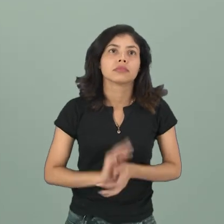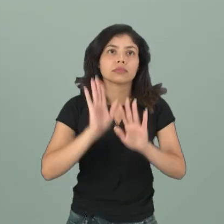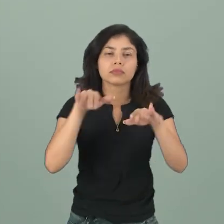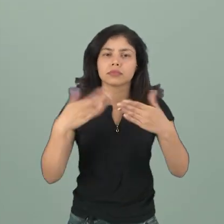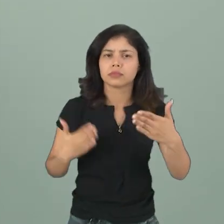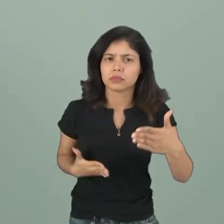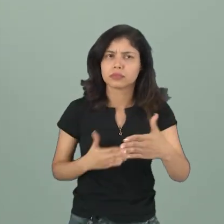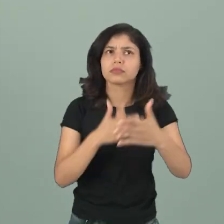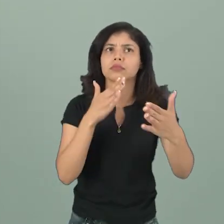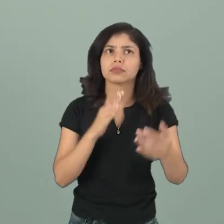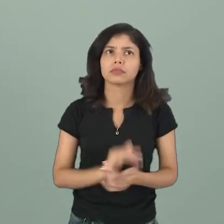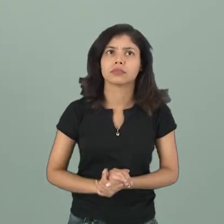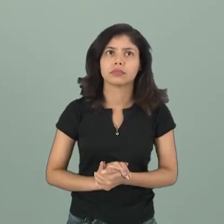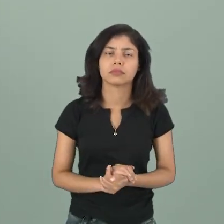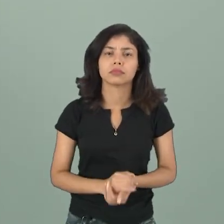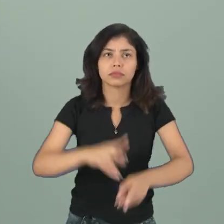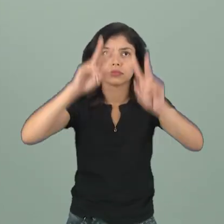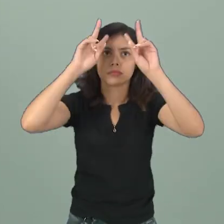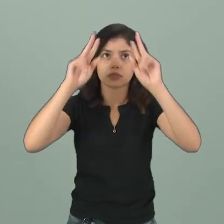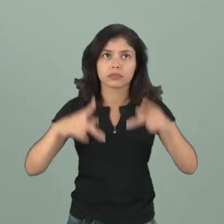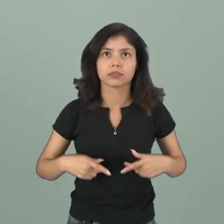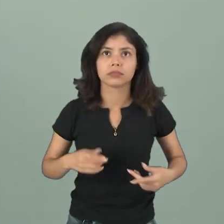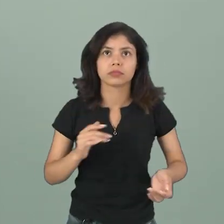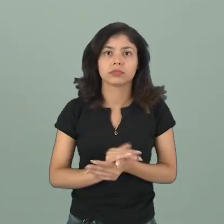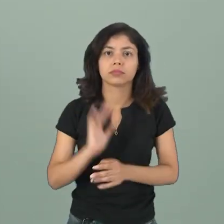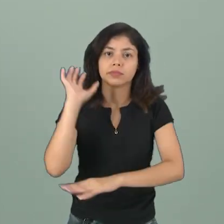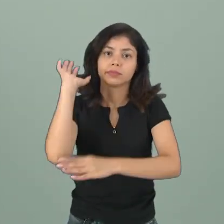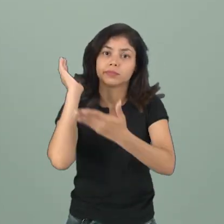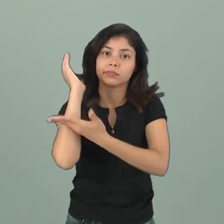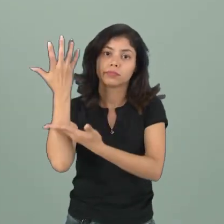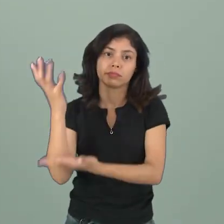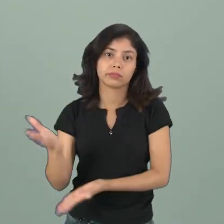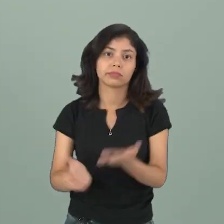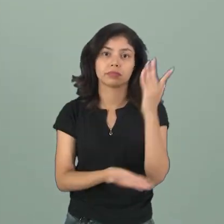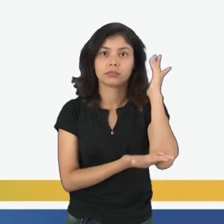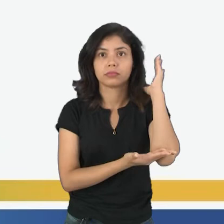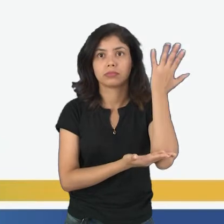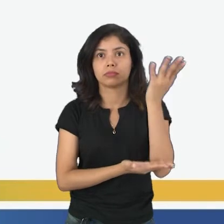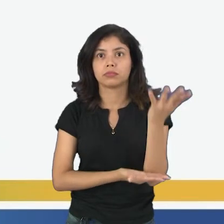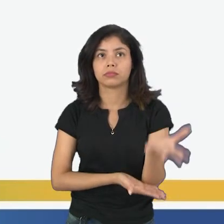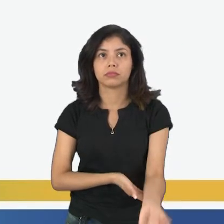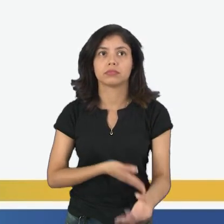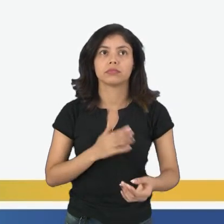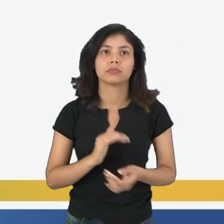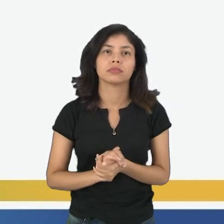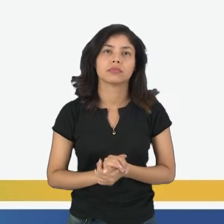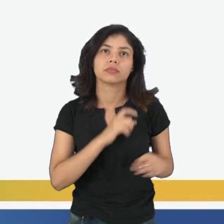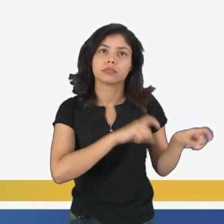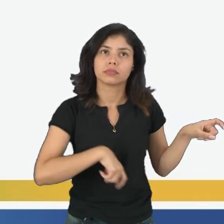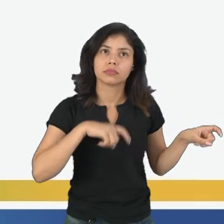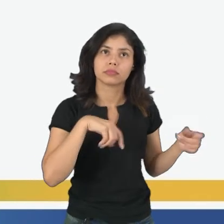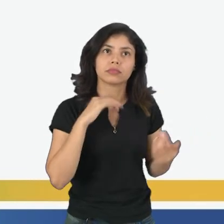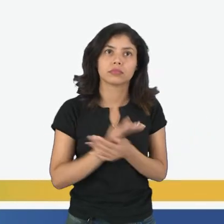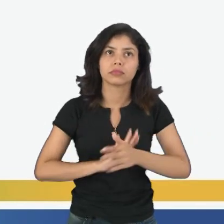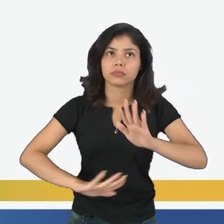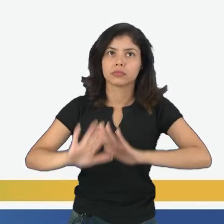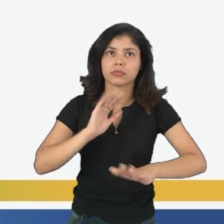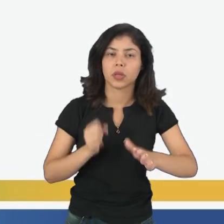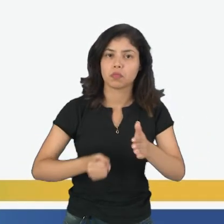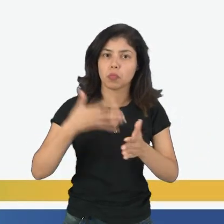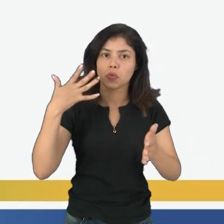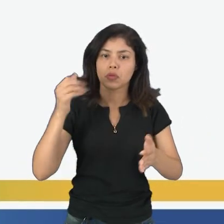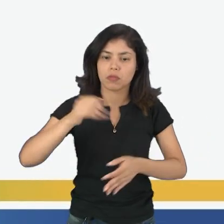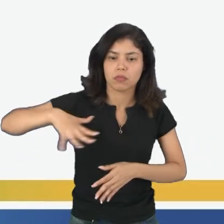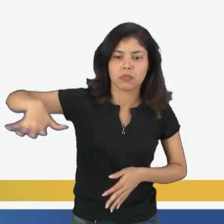os impactos, as intervenções humanas? Nós temos os desmatamentos, provocado por atividades agrícolas, a criação extensiva de gado